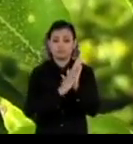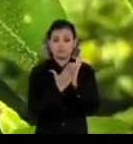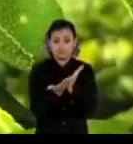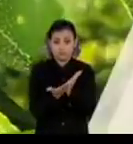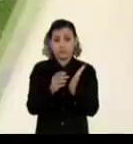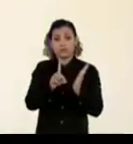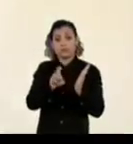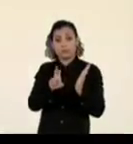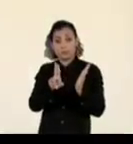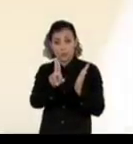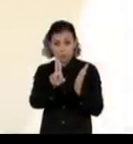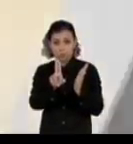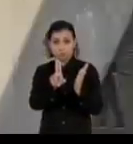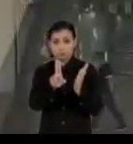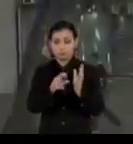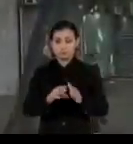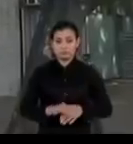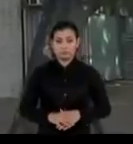da União.